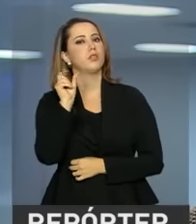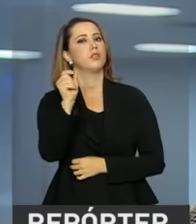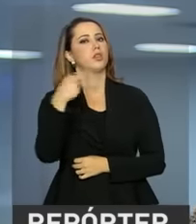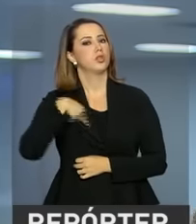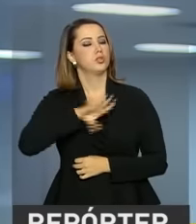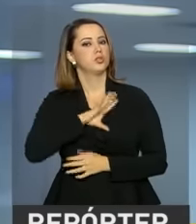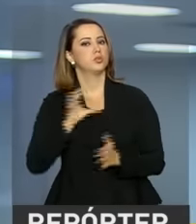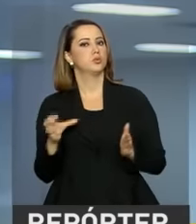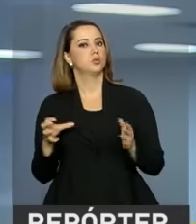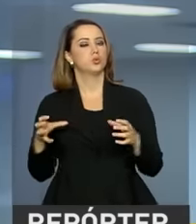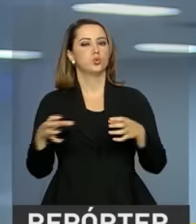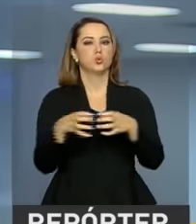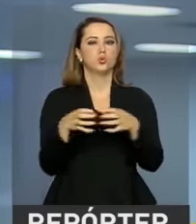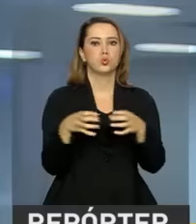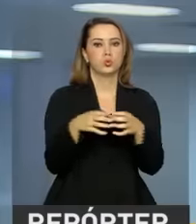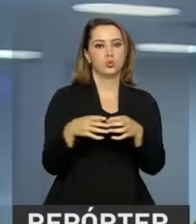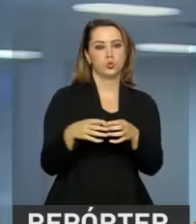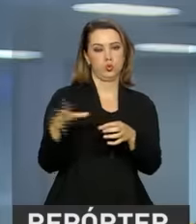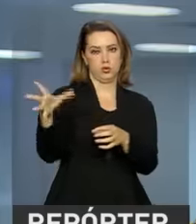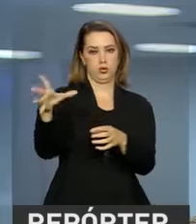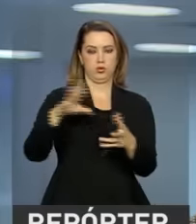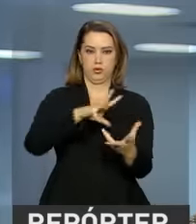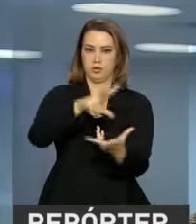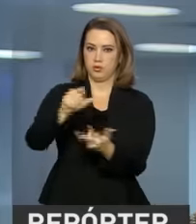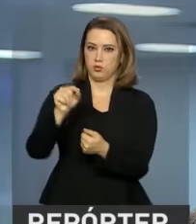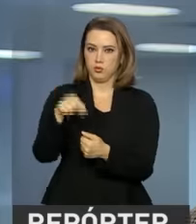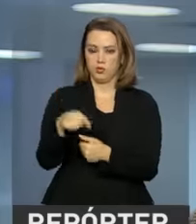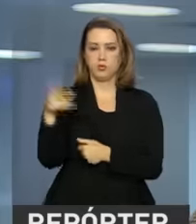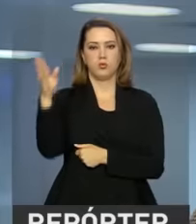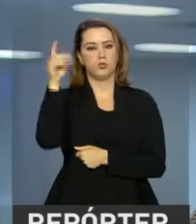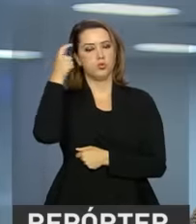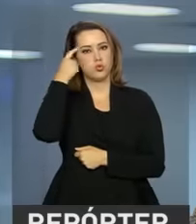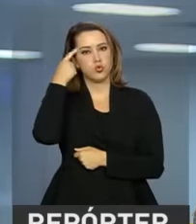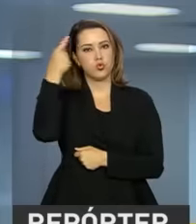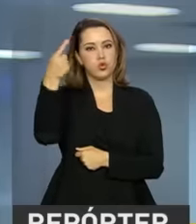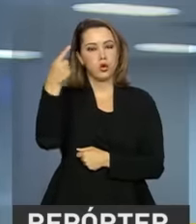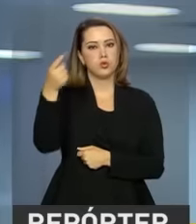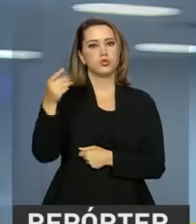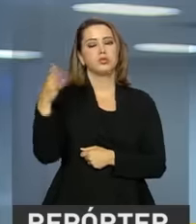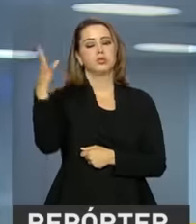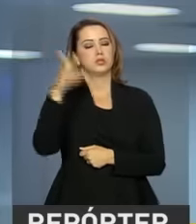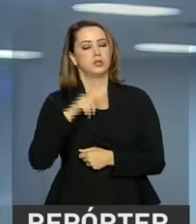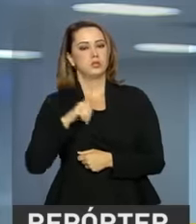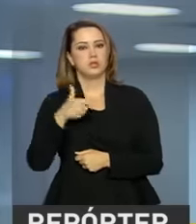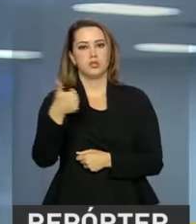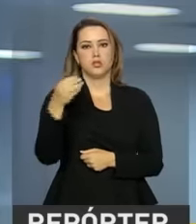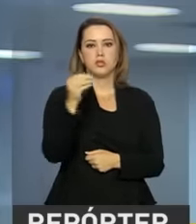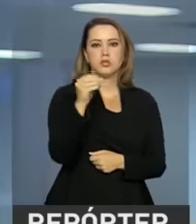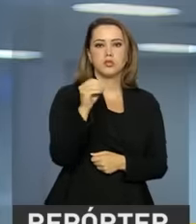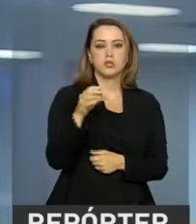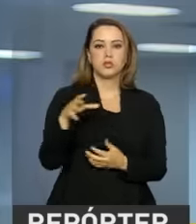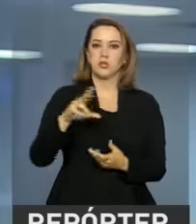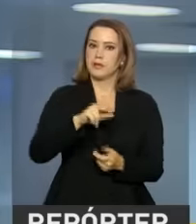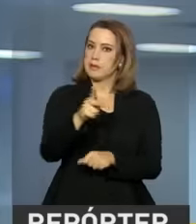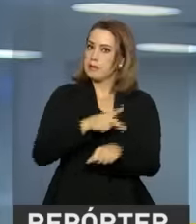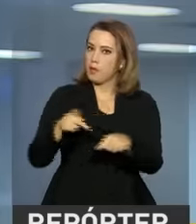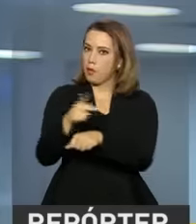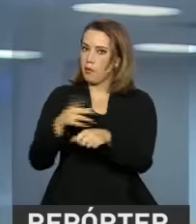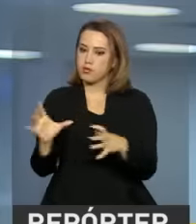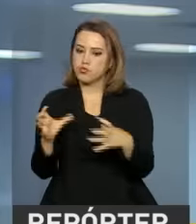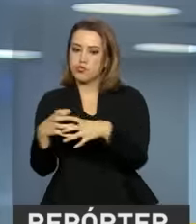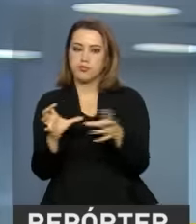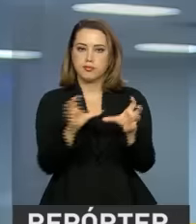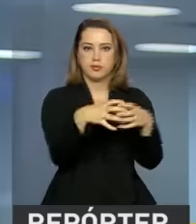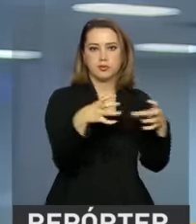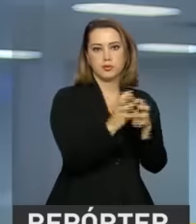um centro internacional de inteligência que vai abrigar 100 Nações e os seus serviços de inteligência de todo mundo Estarão aqui